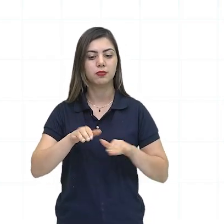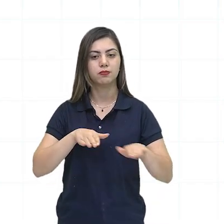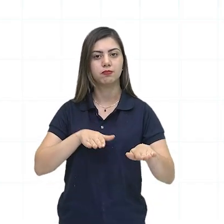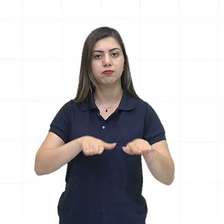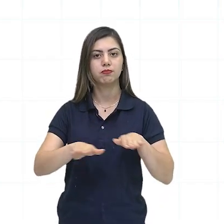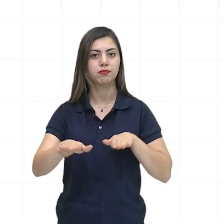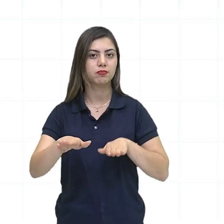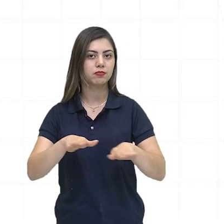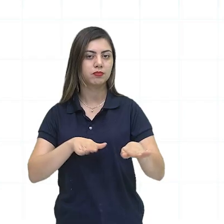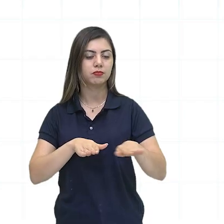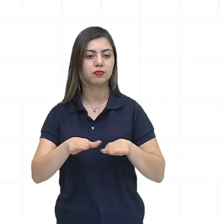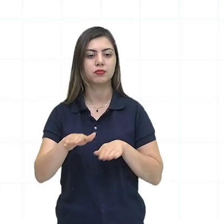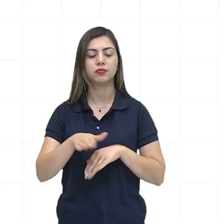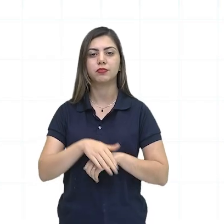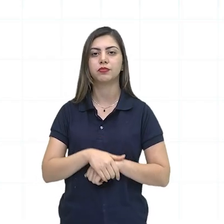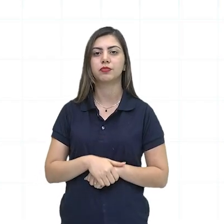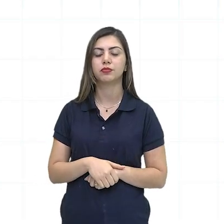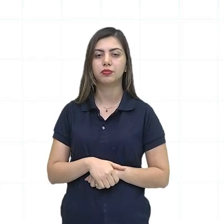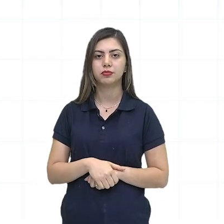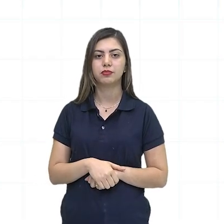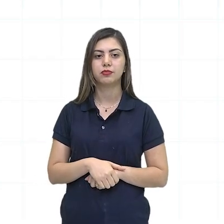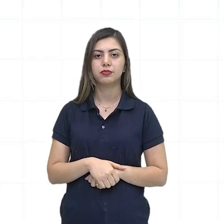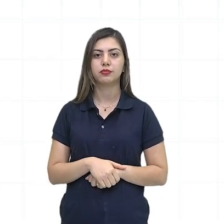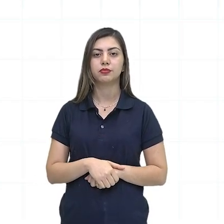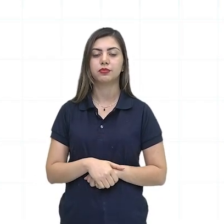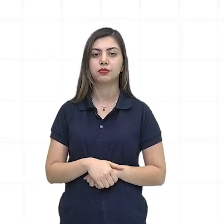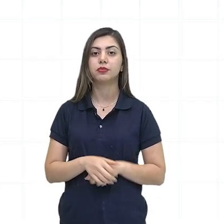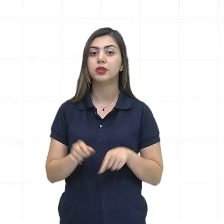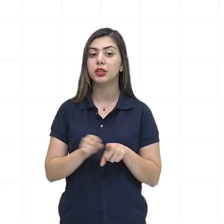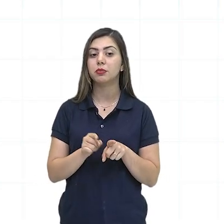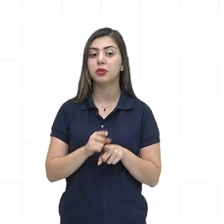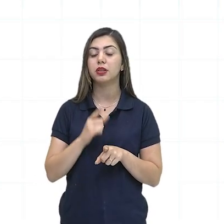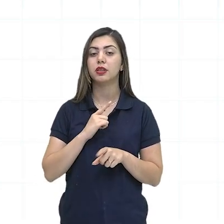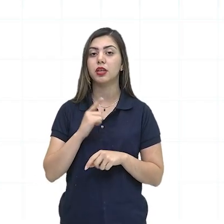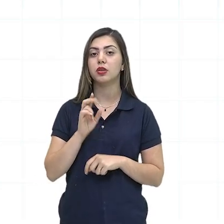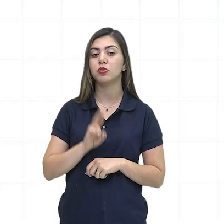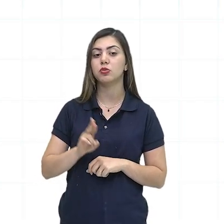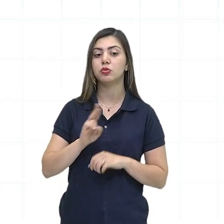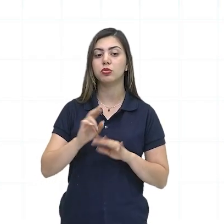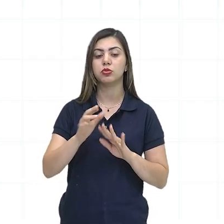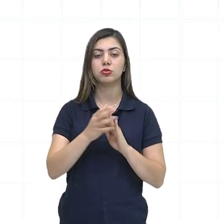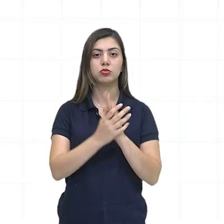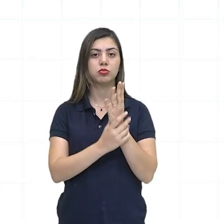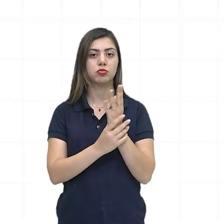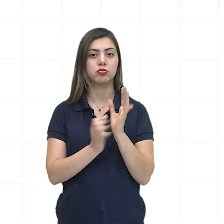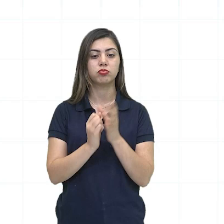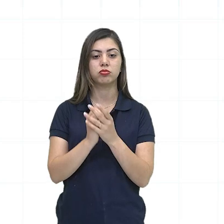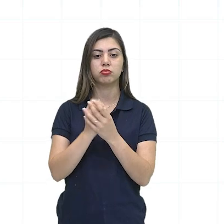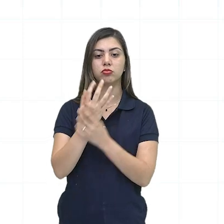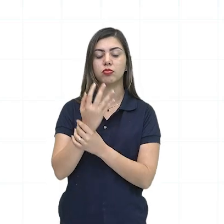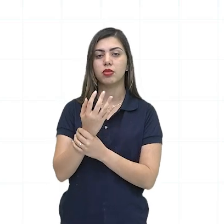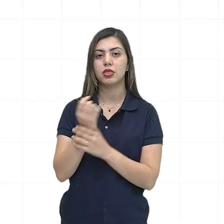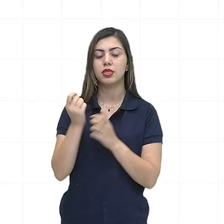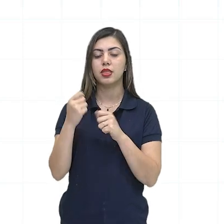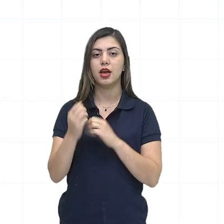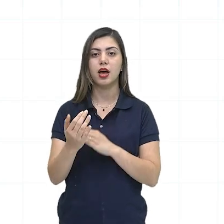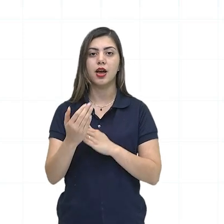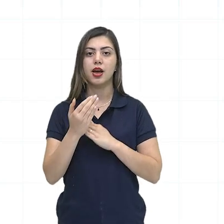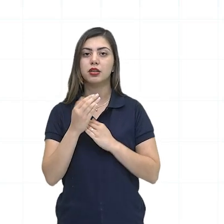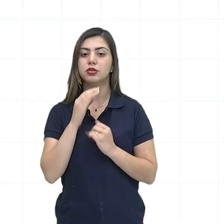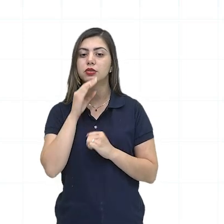deslizamento, tá? Além disso, nós temos também a presença das luvas que vão manter as mãos quentes e